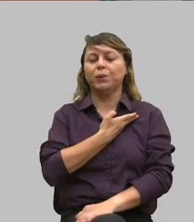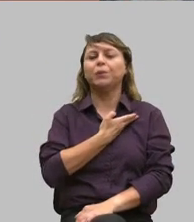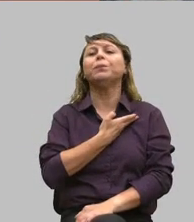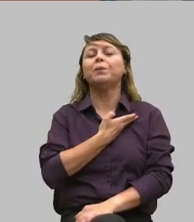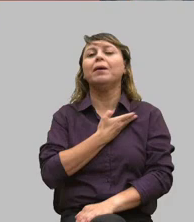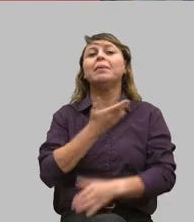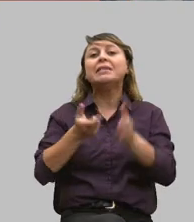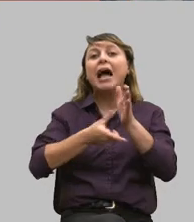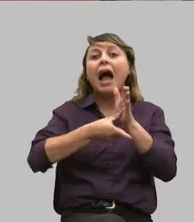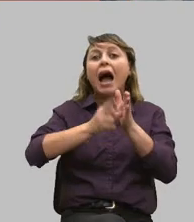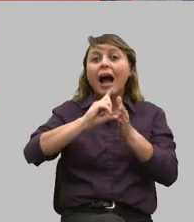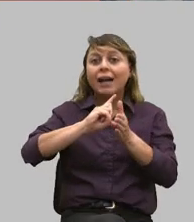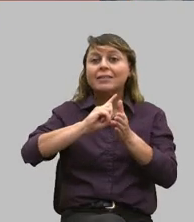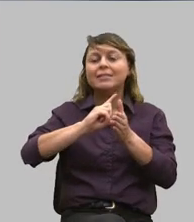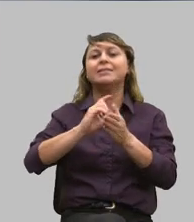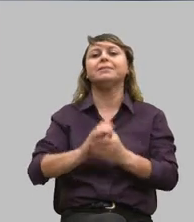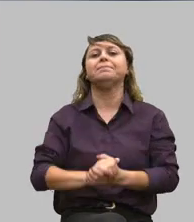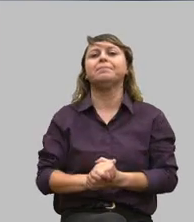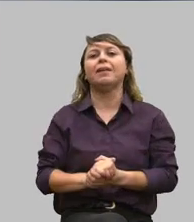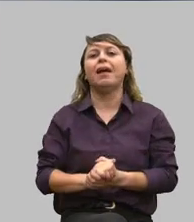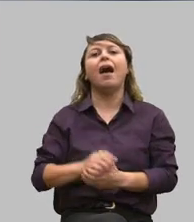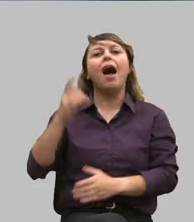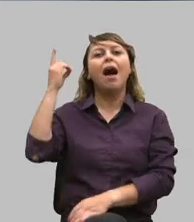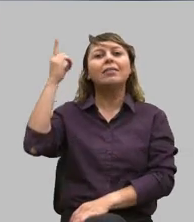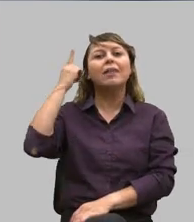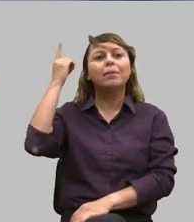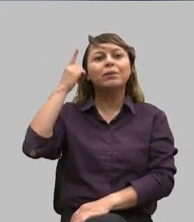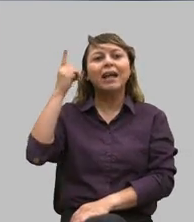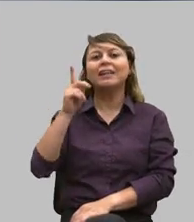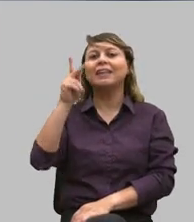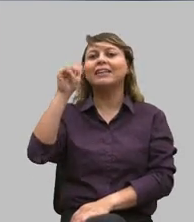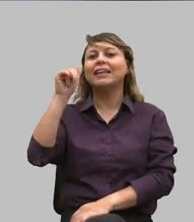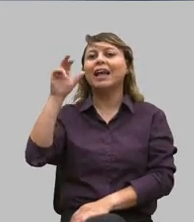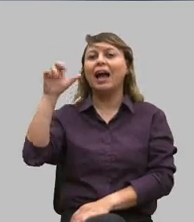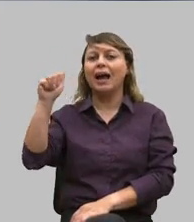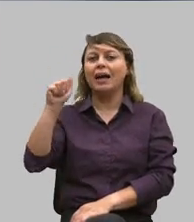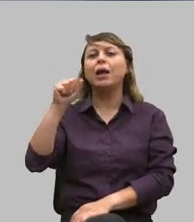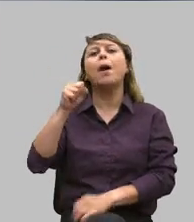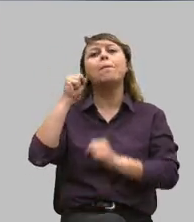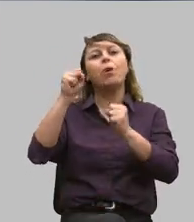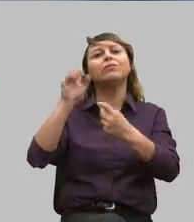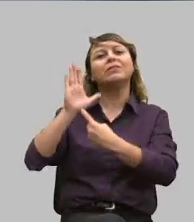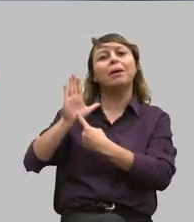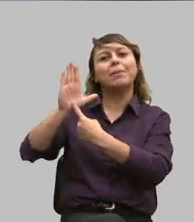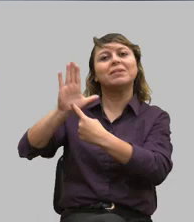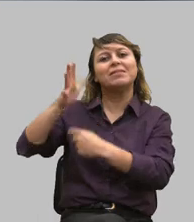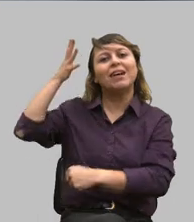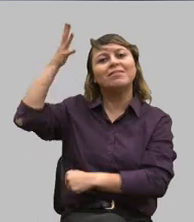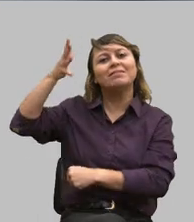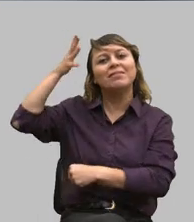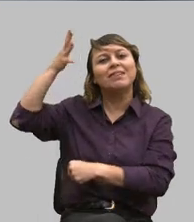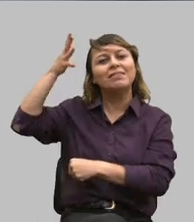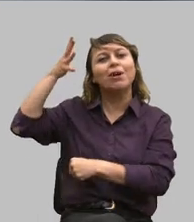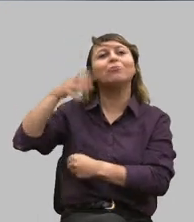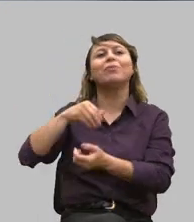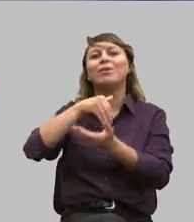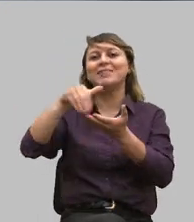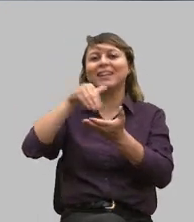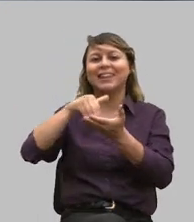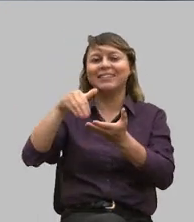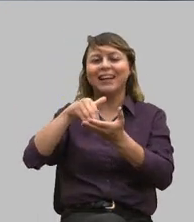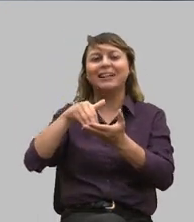disso a deputada Kara bondini poderia fazer uma apresentação do secretário por favor